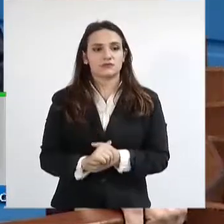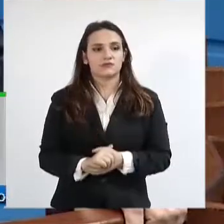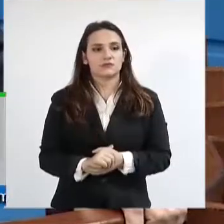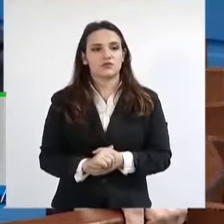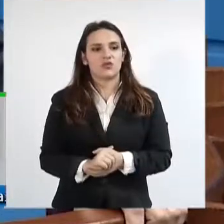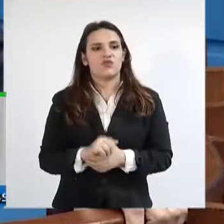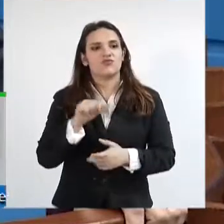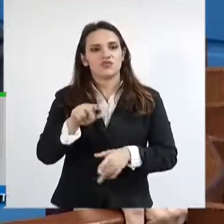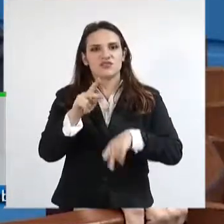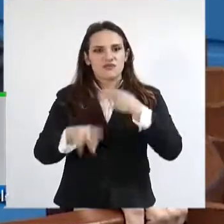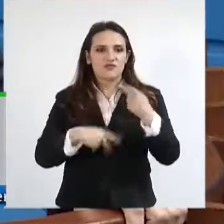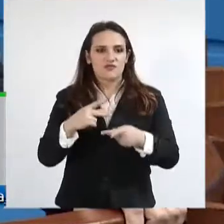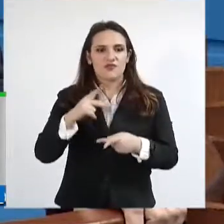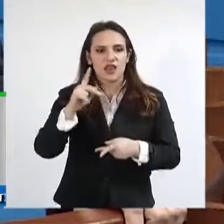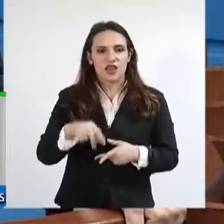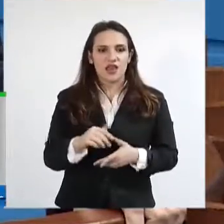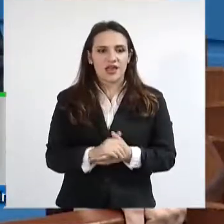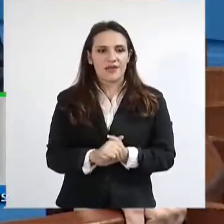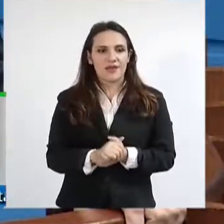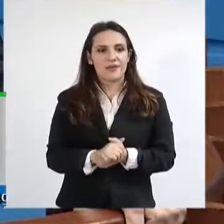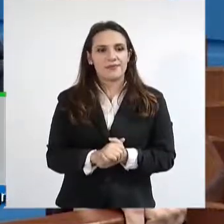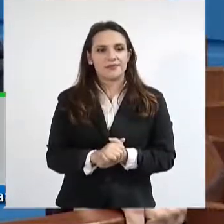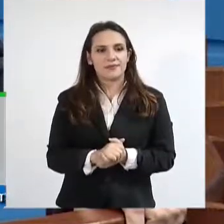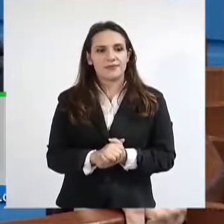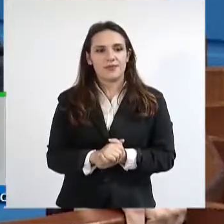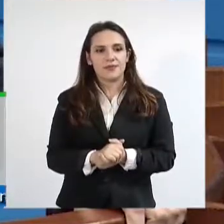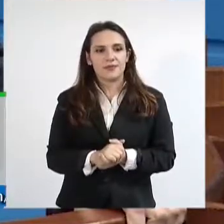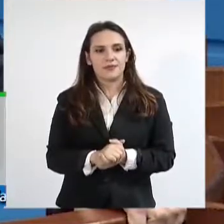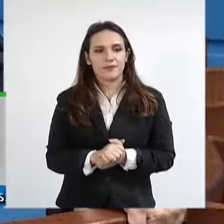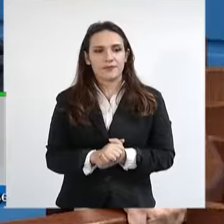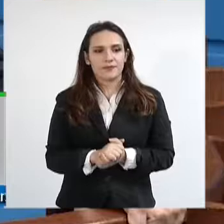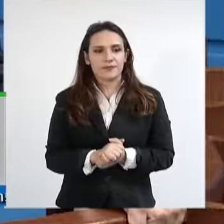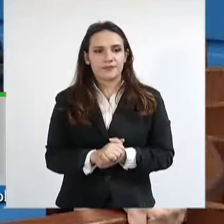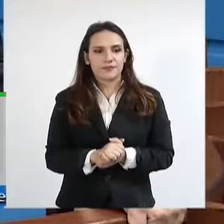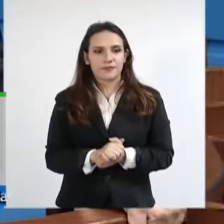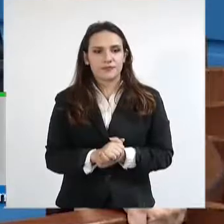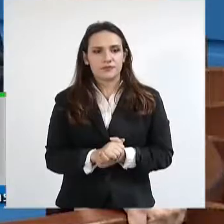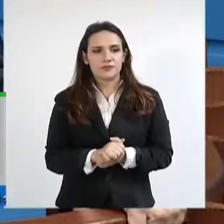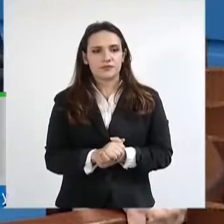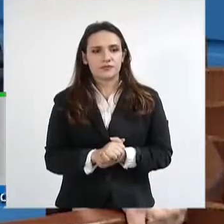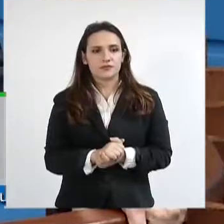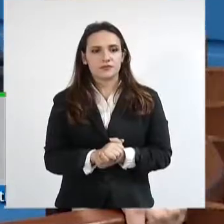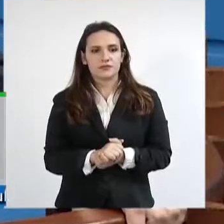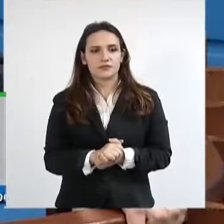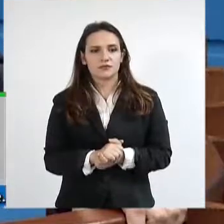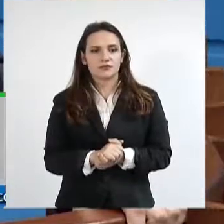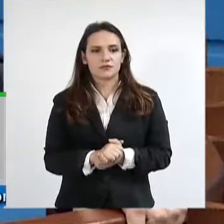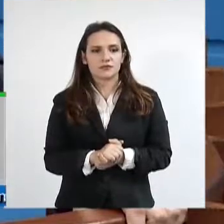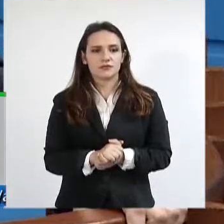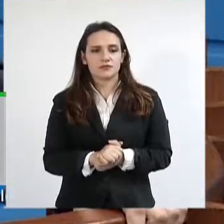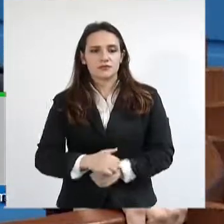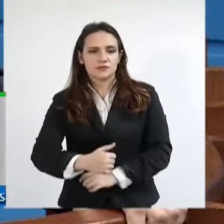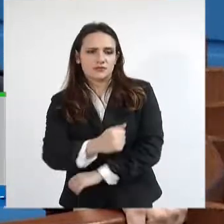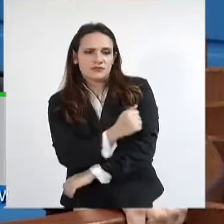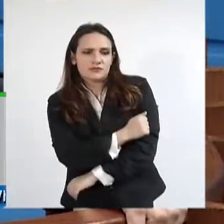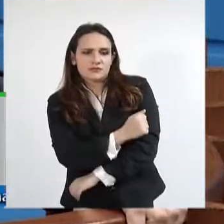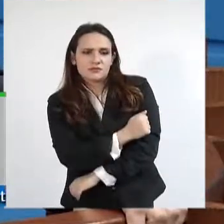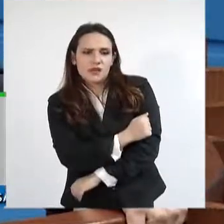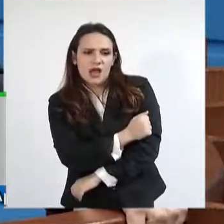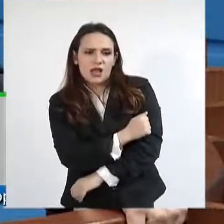os estudantes que estão reivindicando mais recursos para a educação, chamar